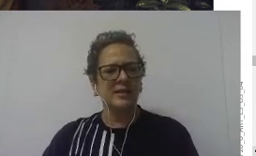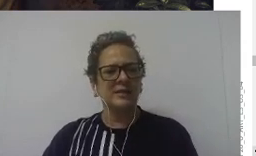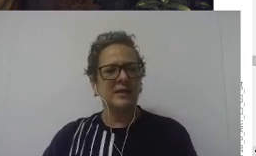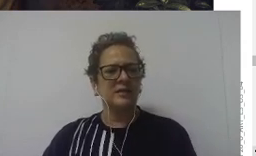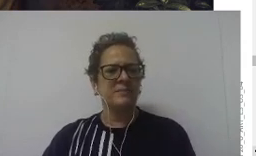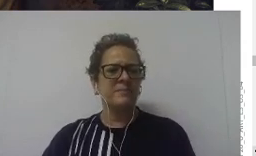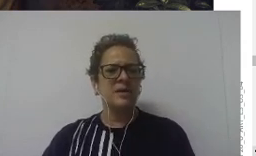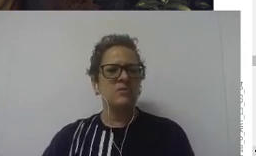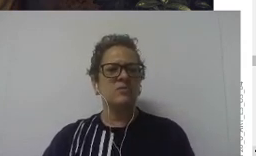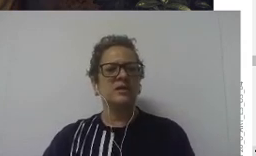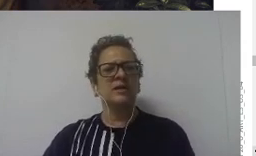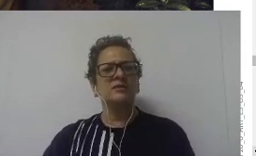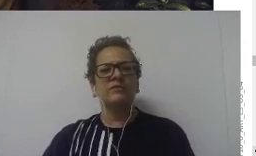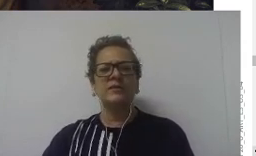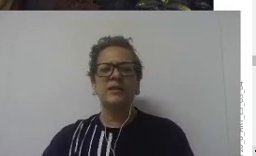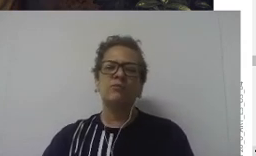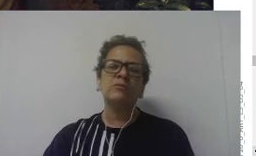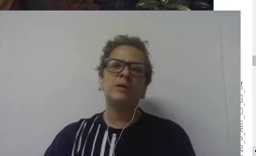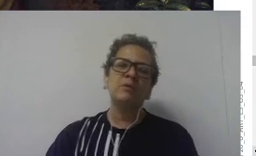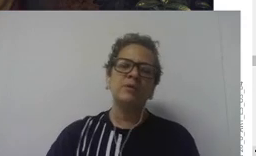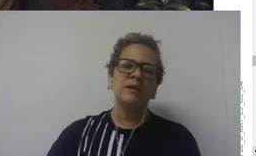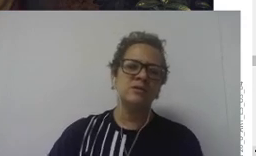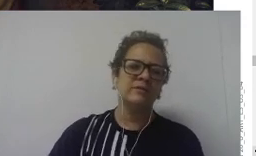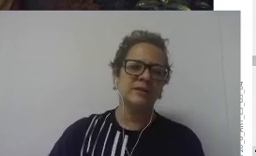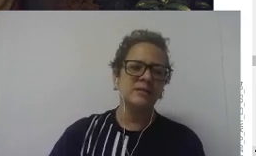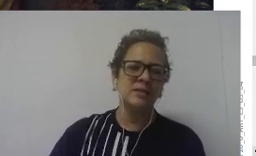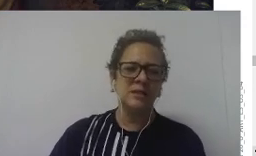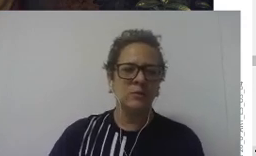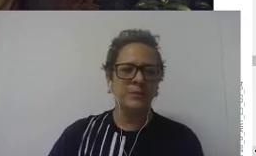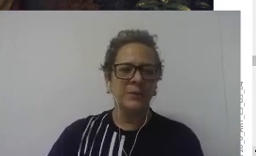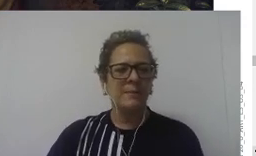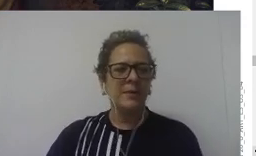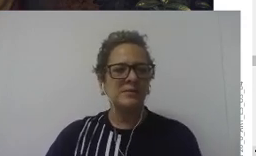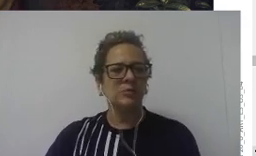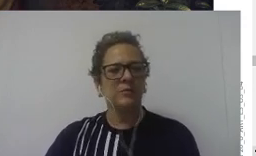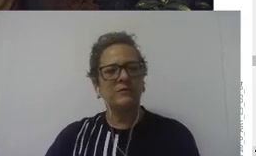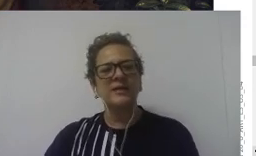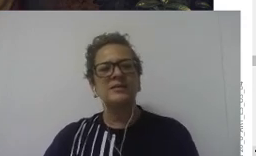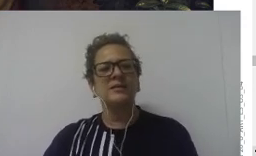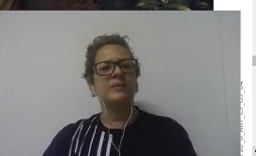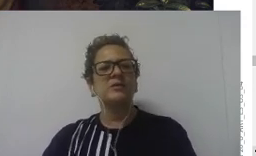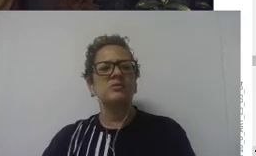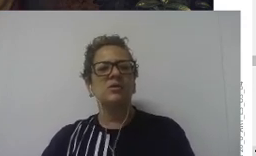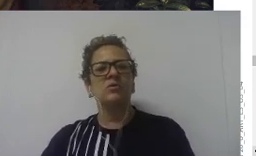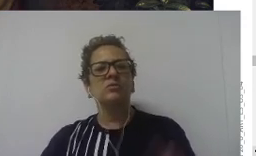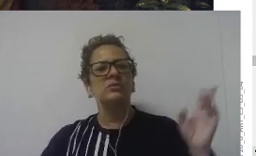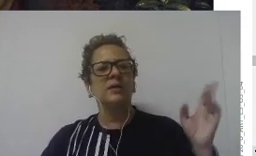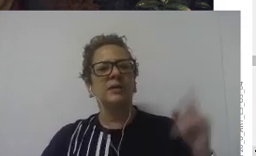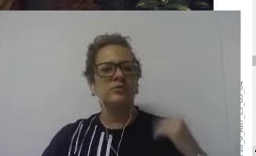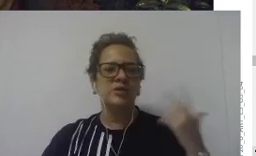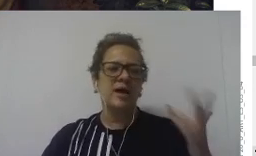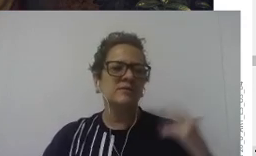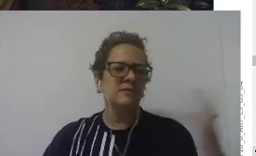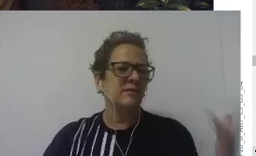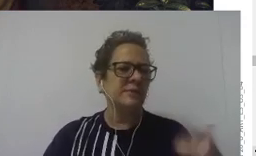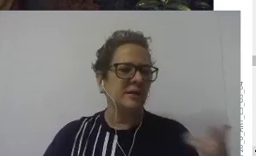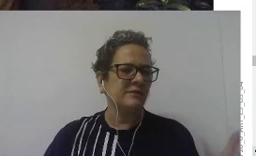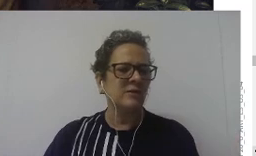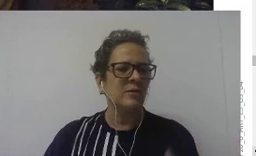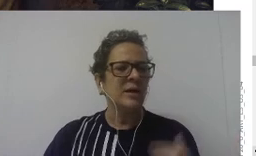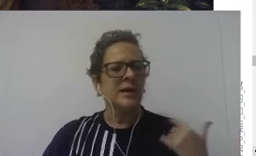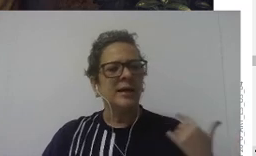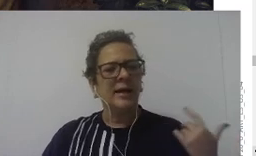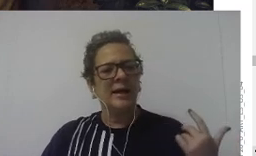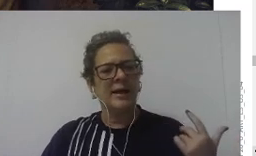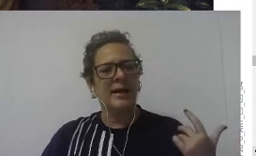foi escrita entre 1591 e 1595, passando por várias adaptações ao longo do tempo, teatro, cinema,